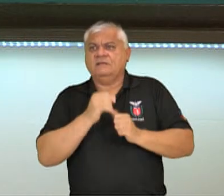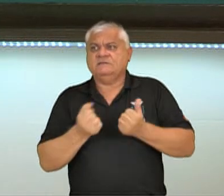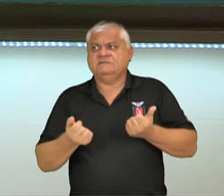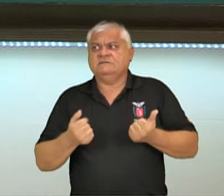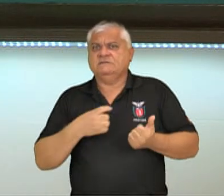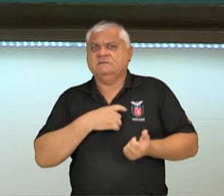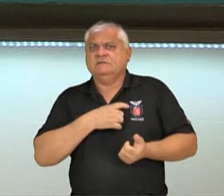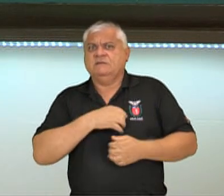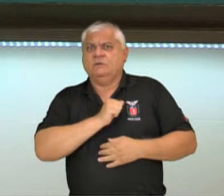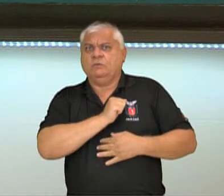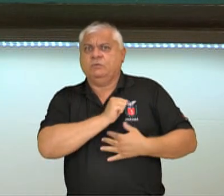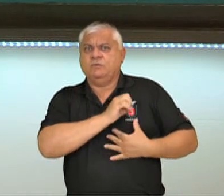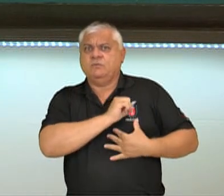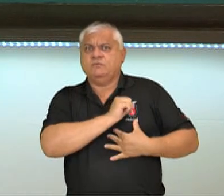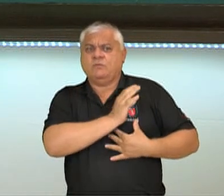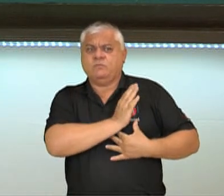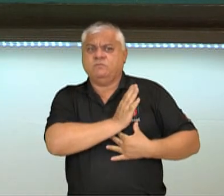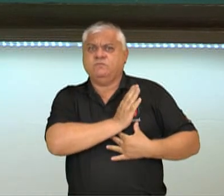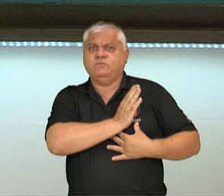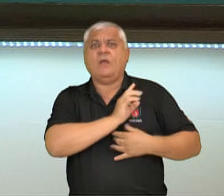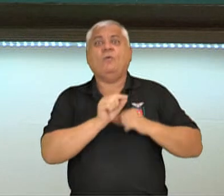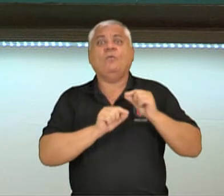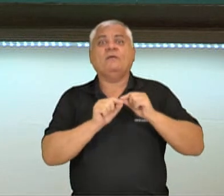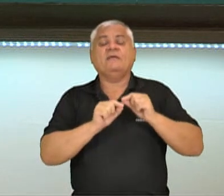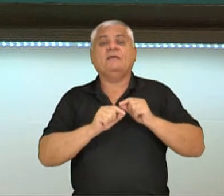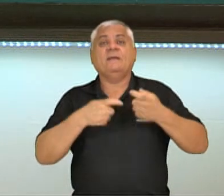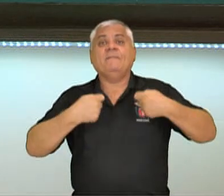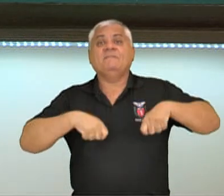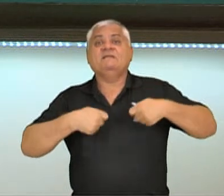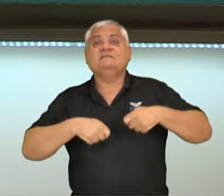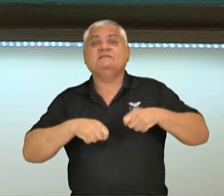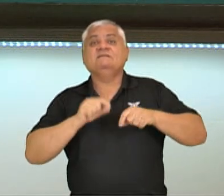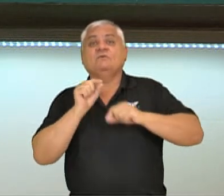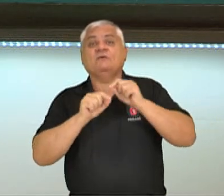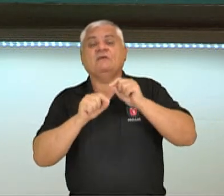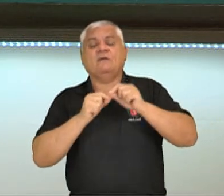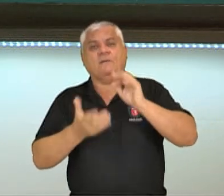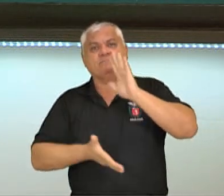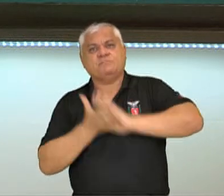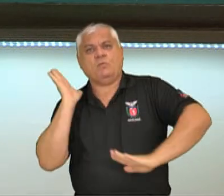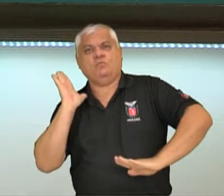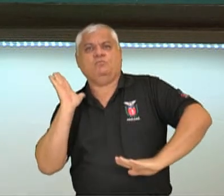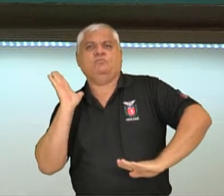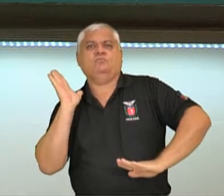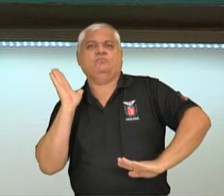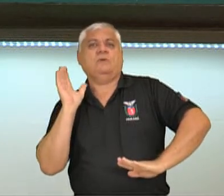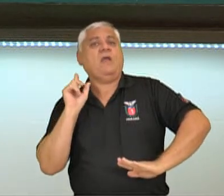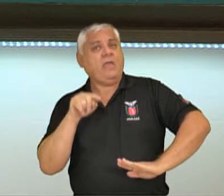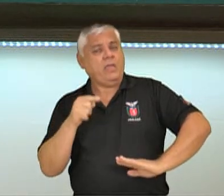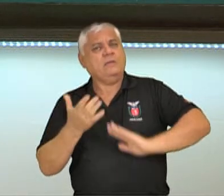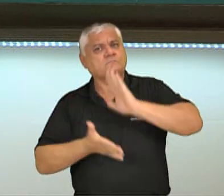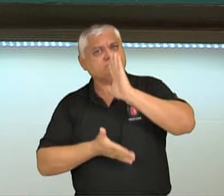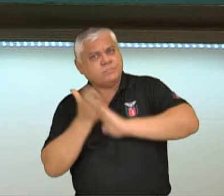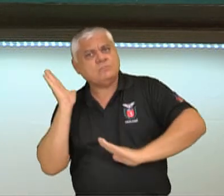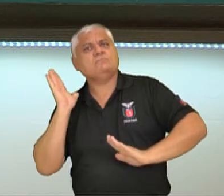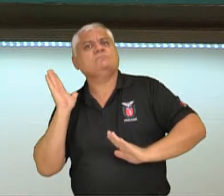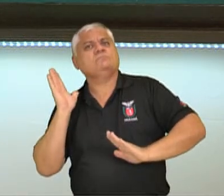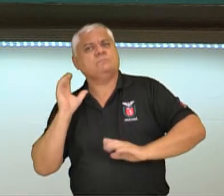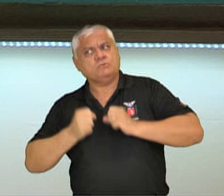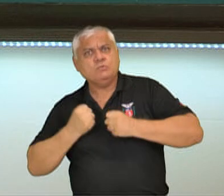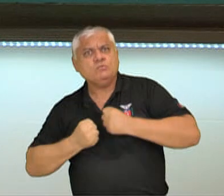se preparando para, se houver necessidade, ele fazer o quê? Ele fugir. Carpir o pé,